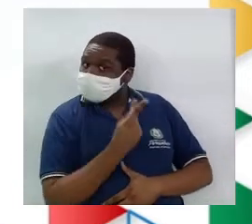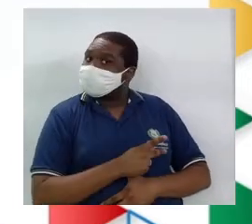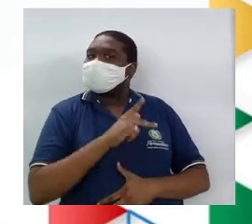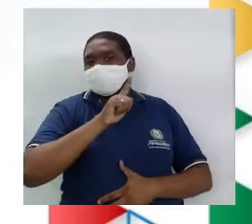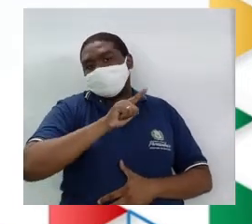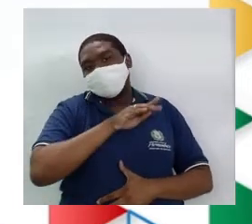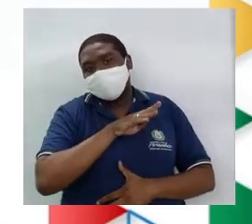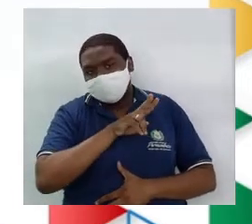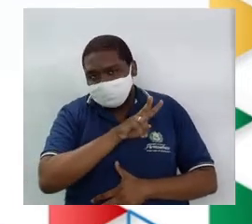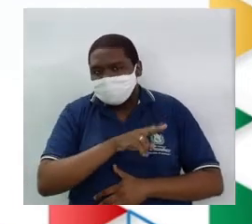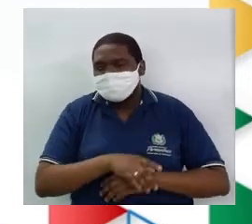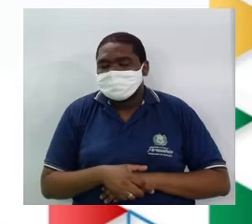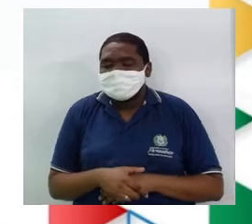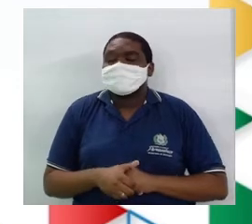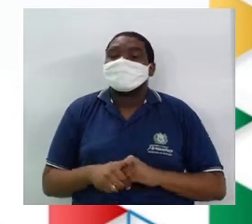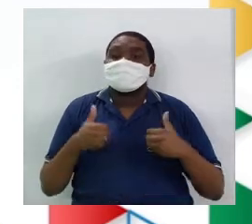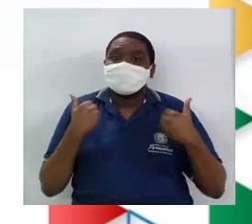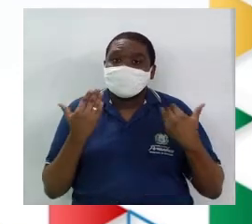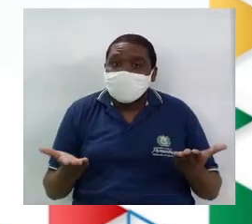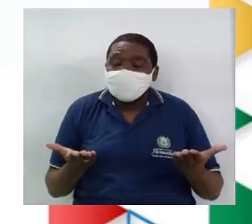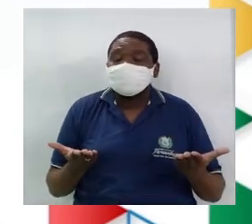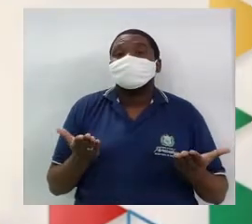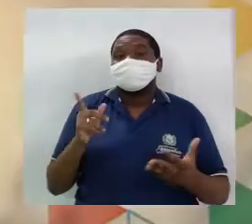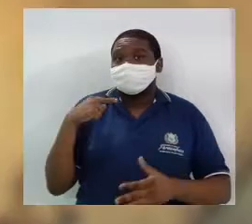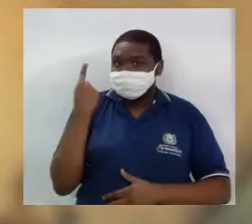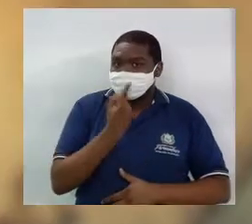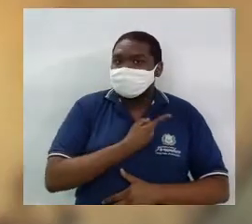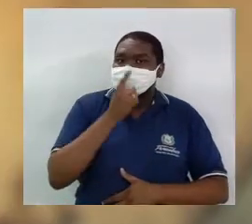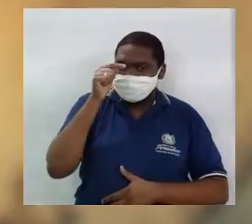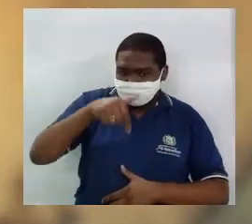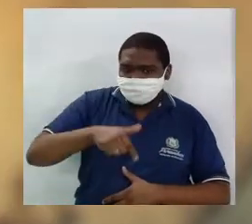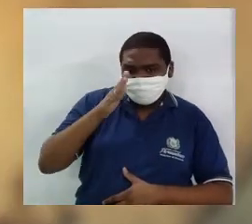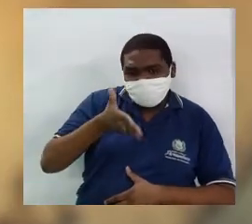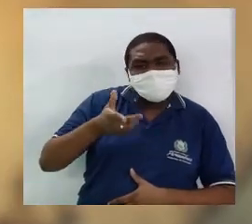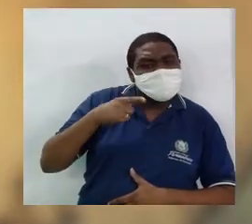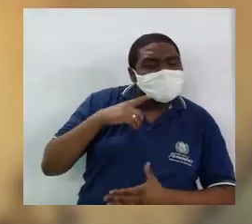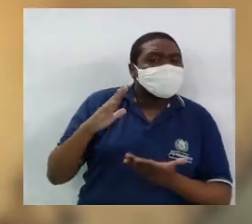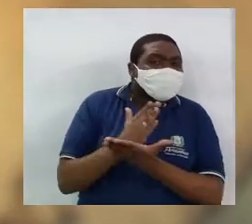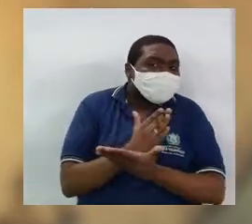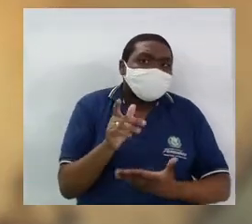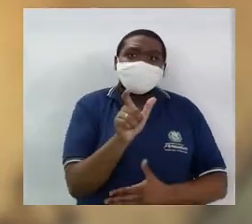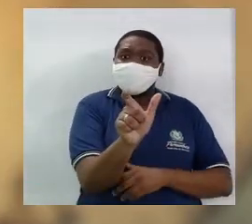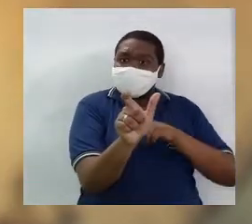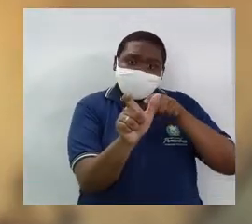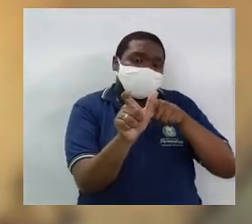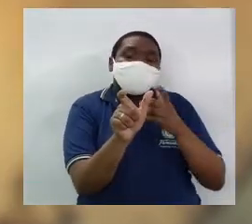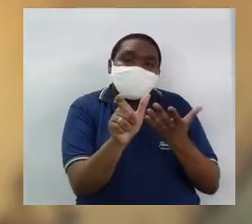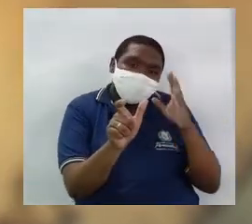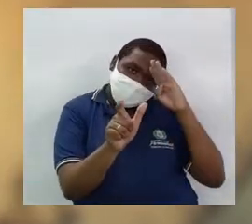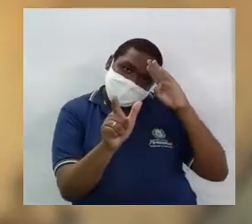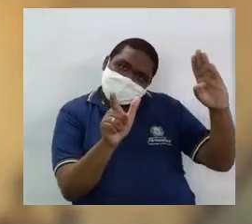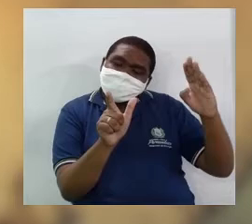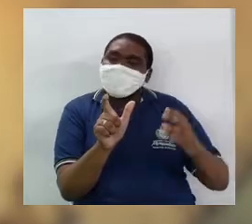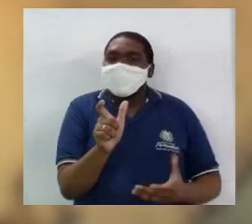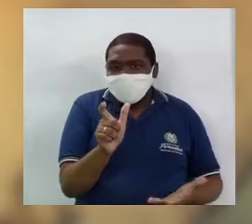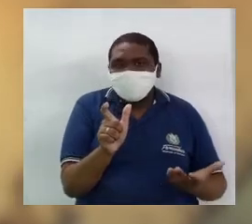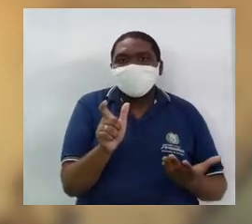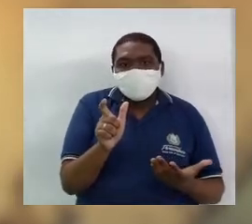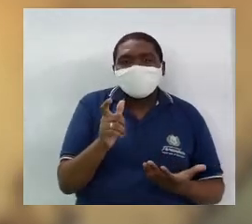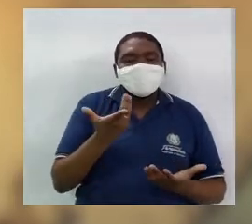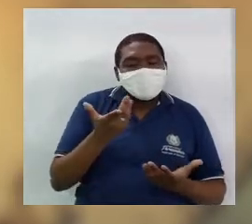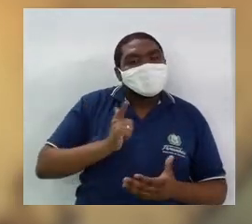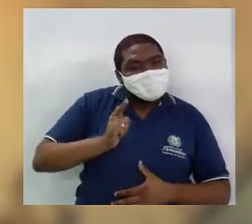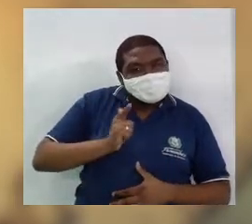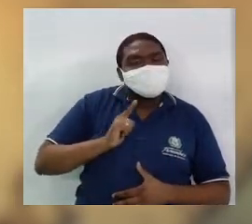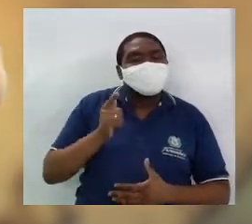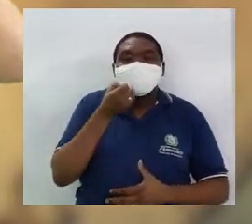da Boa Vontade. Então, nós já temos aqui algumas palavras-chave, né? Nós já temos boa vontade,